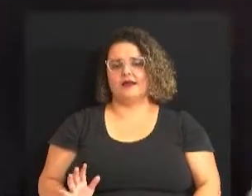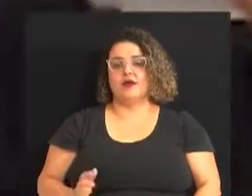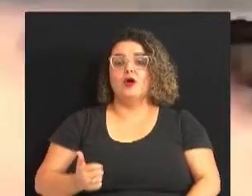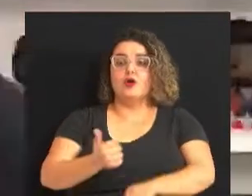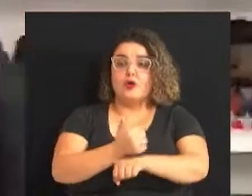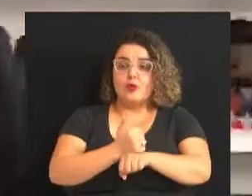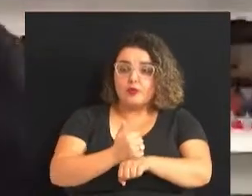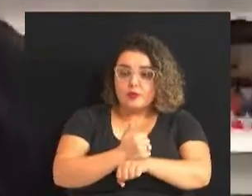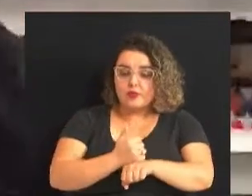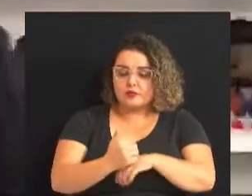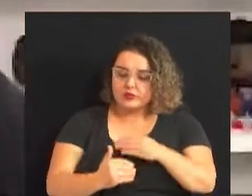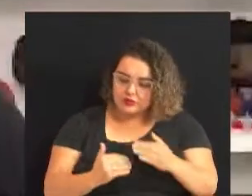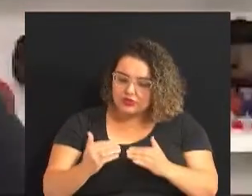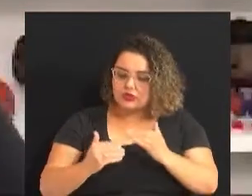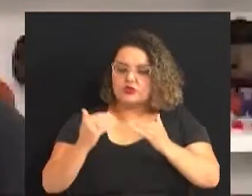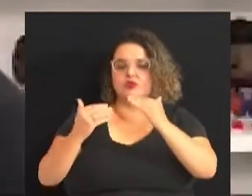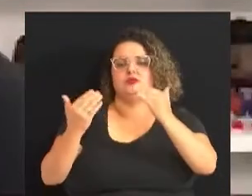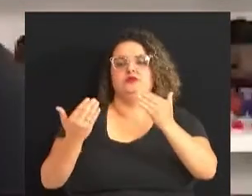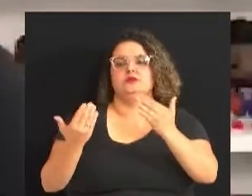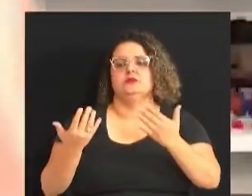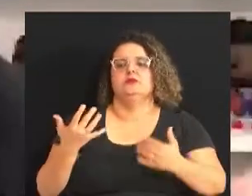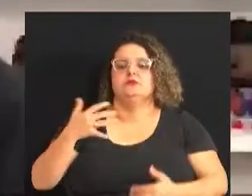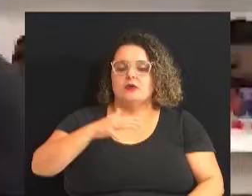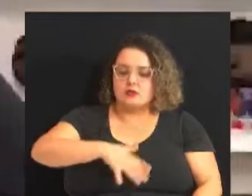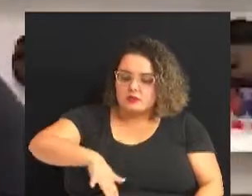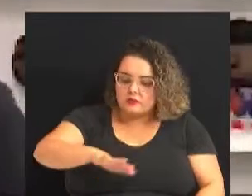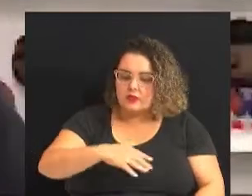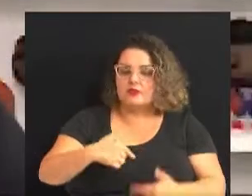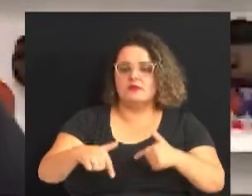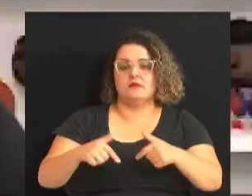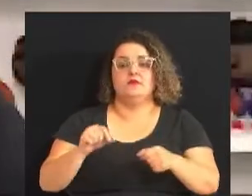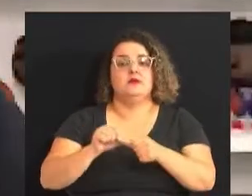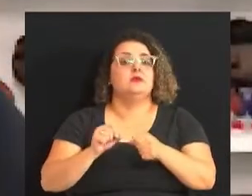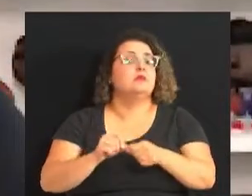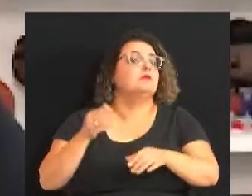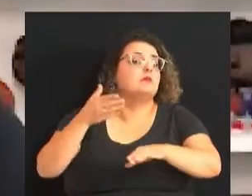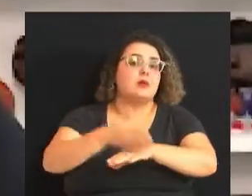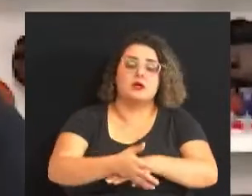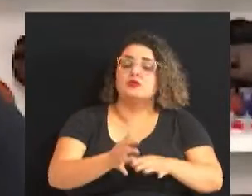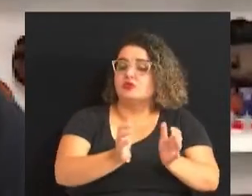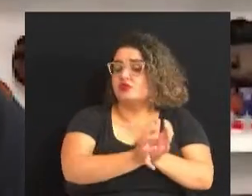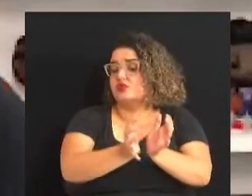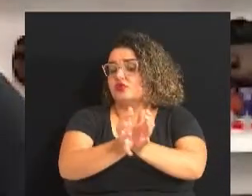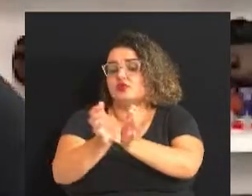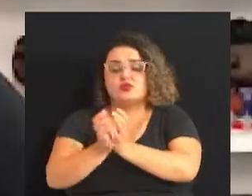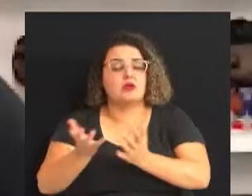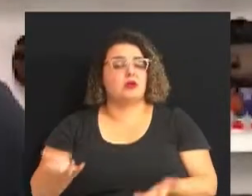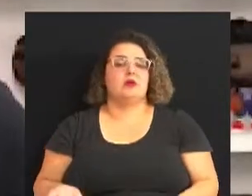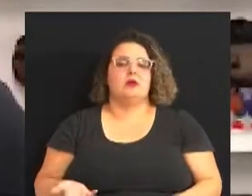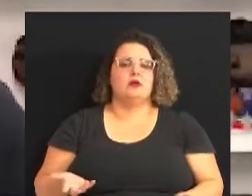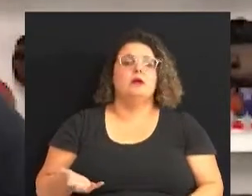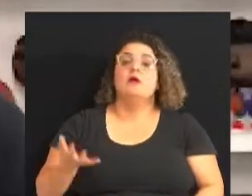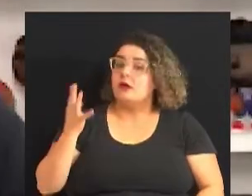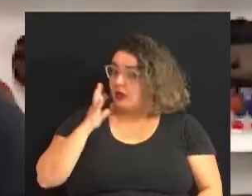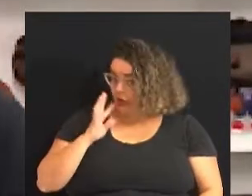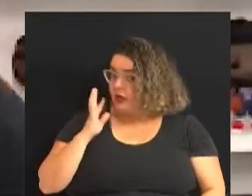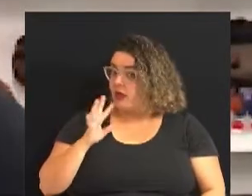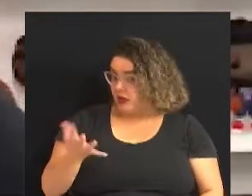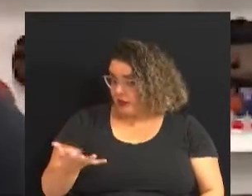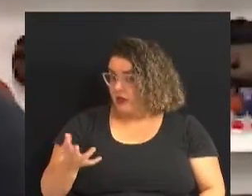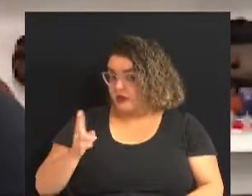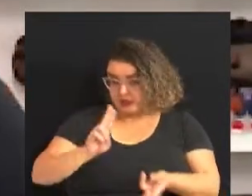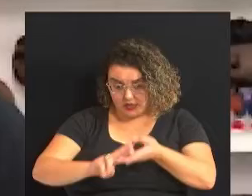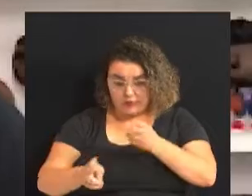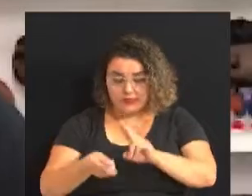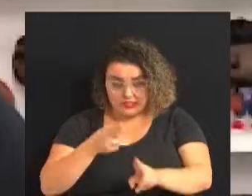você ser inserido no mercado, a você fazer parte de uma equipe. Então, assim, é muito legal essa